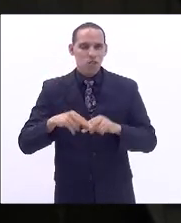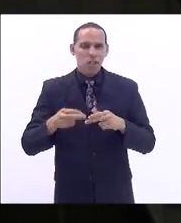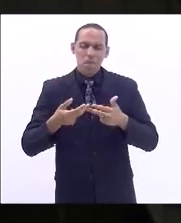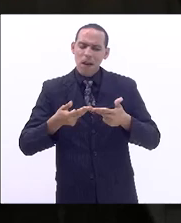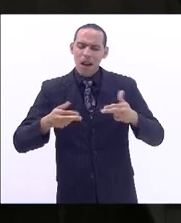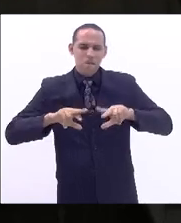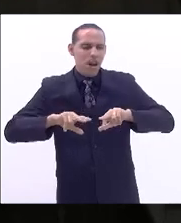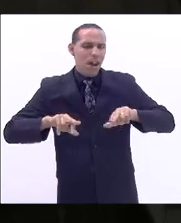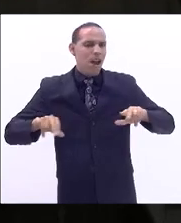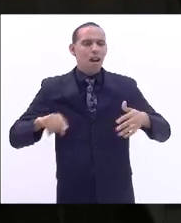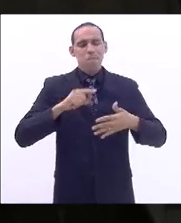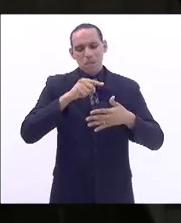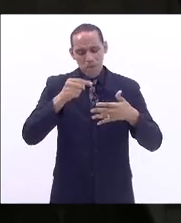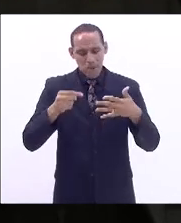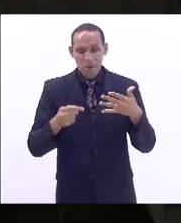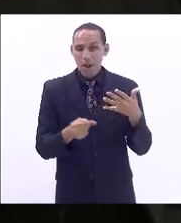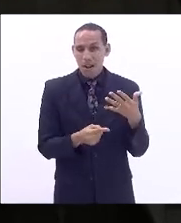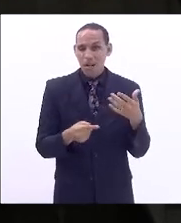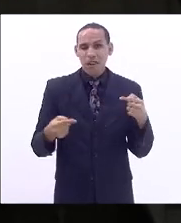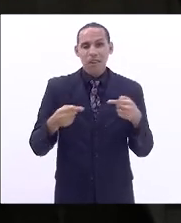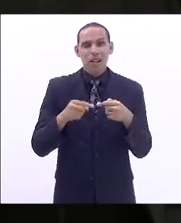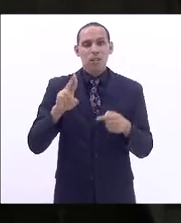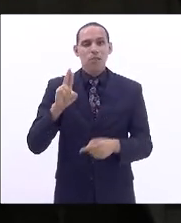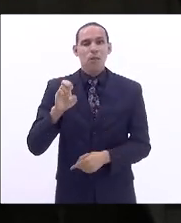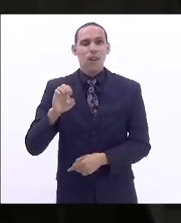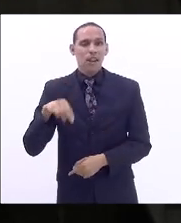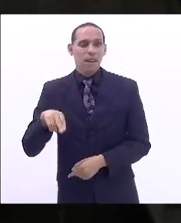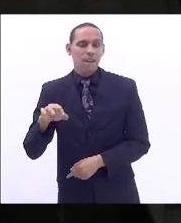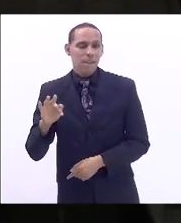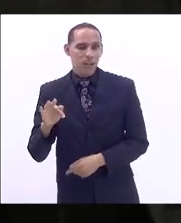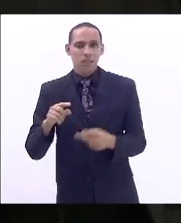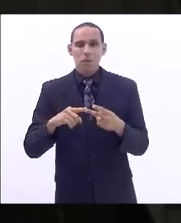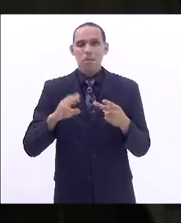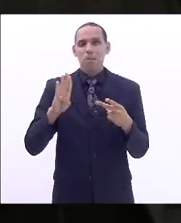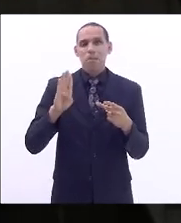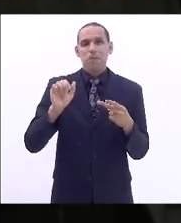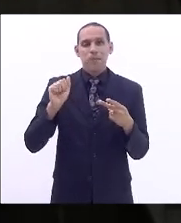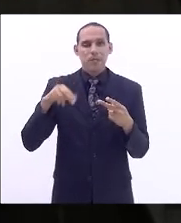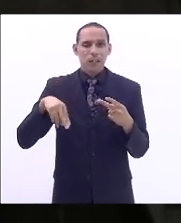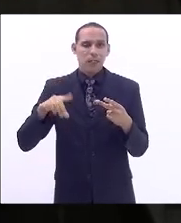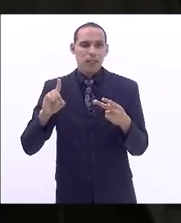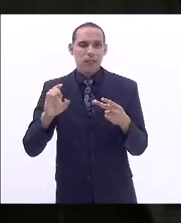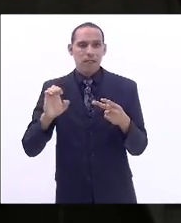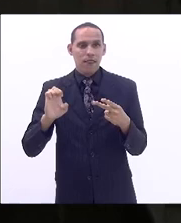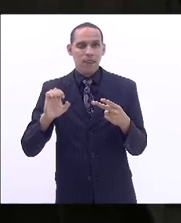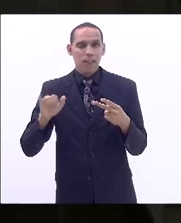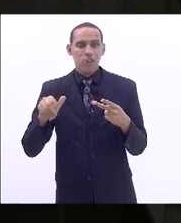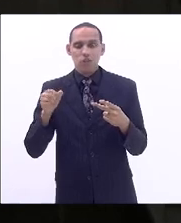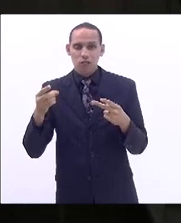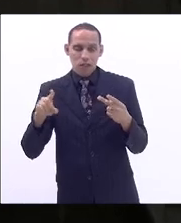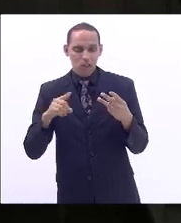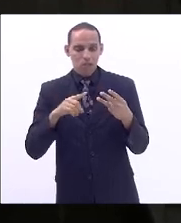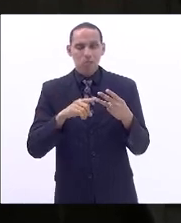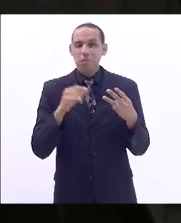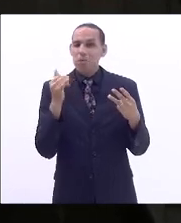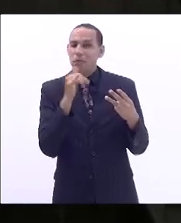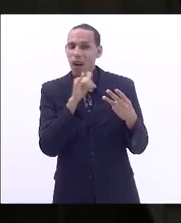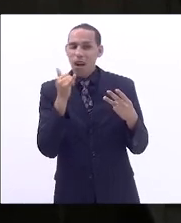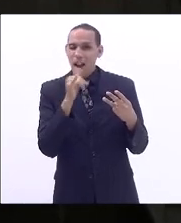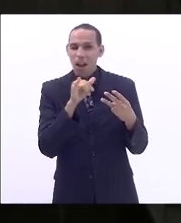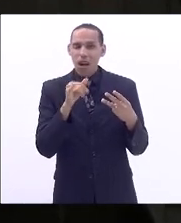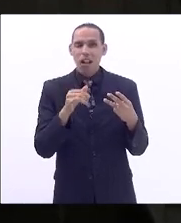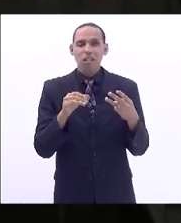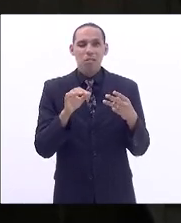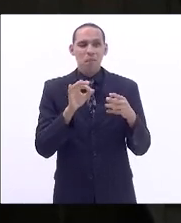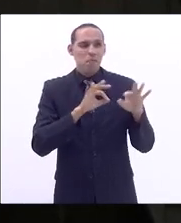o funcionamento cotidiano da UENF o funcionamento do Bandejão as instalações elétricas ao Ele nem chegou